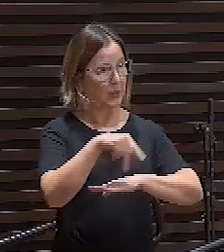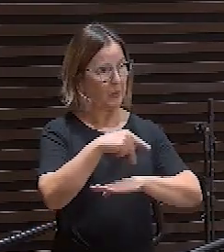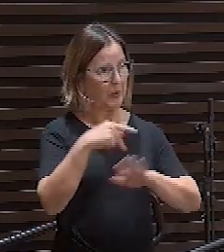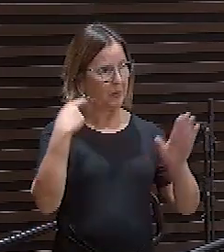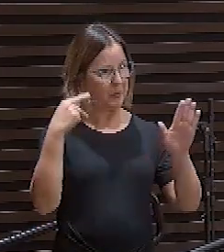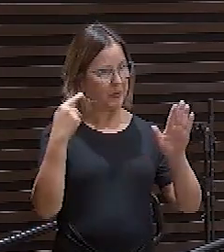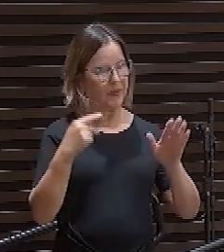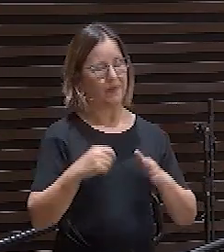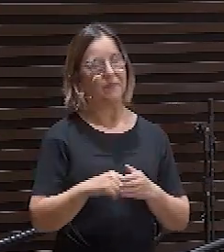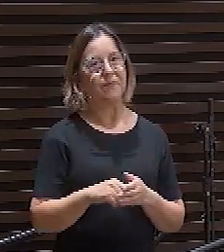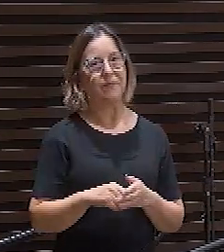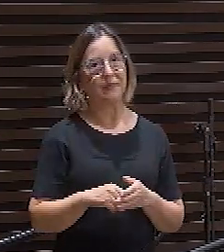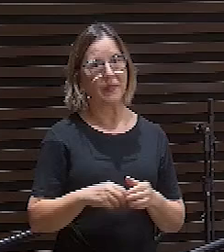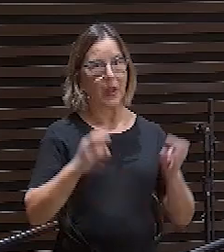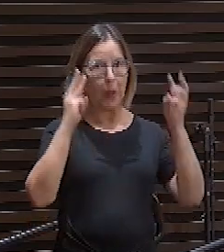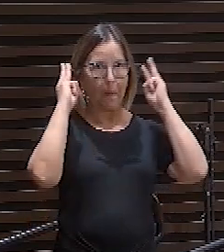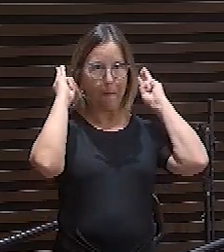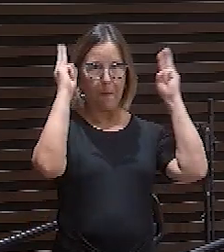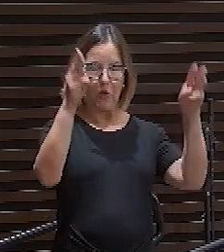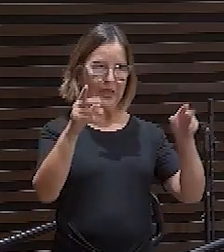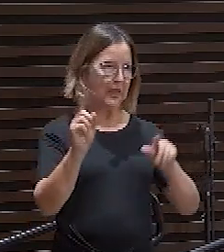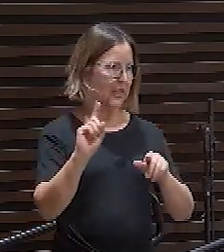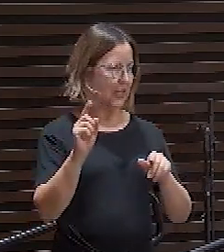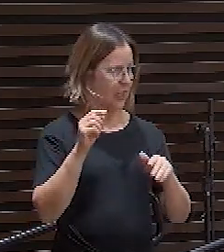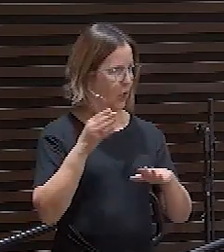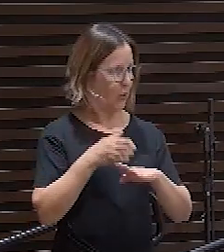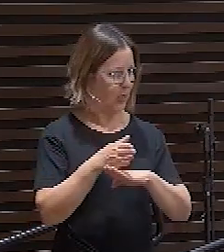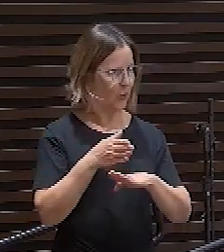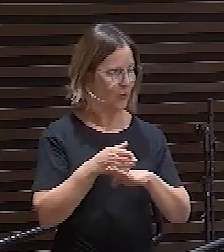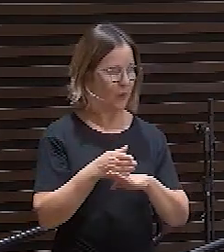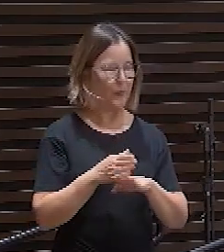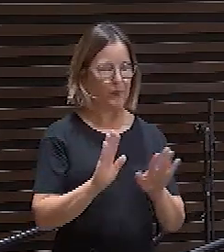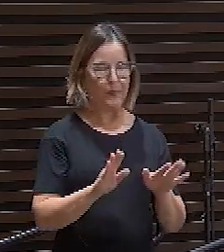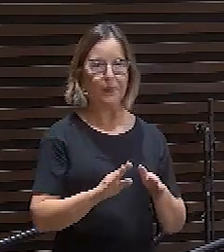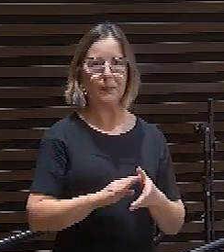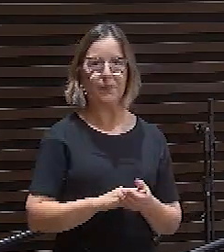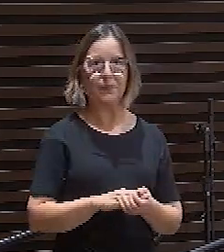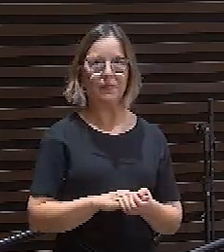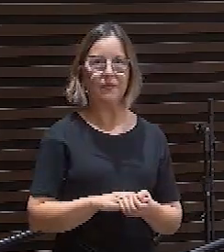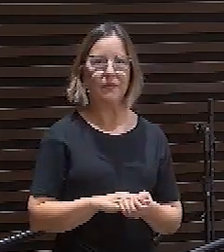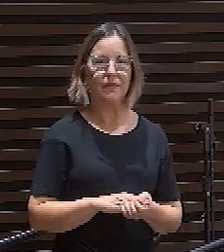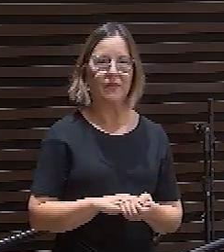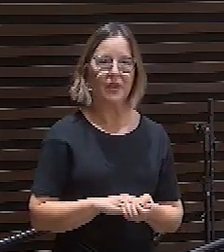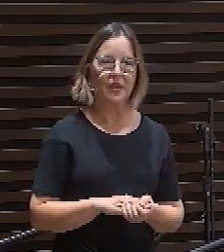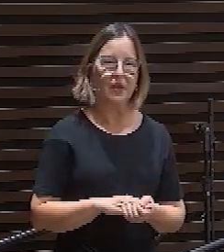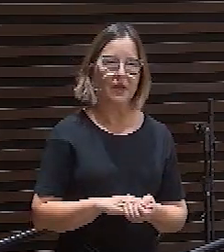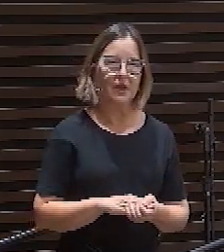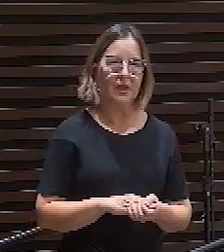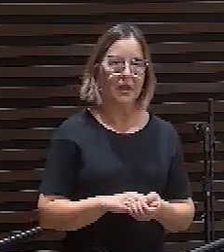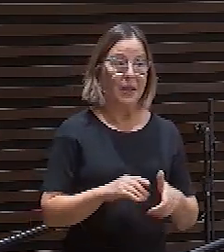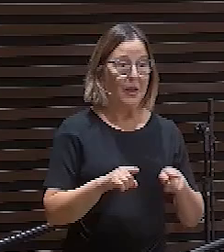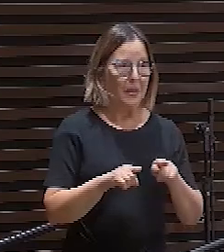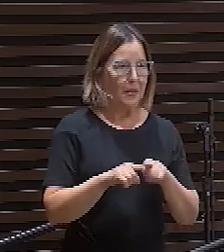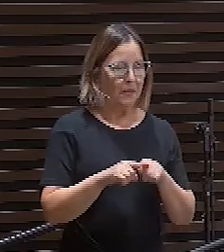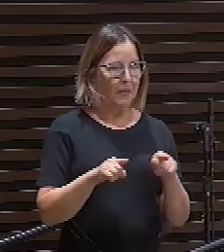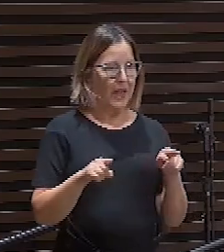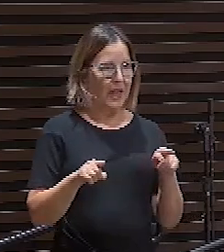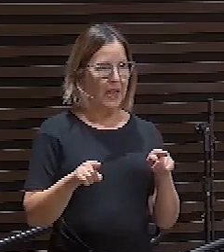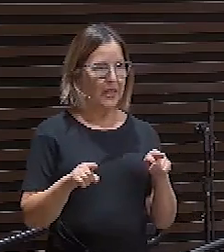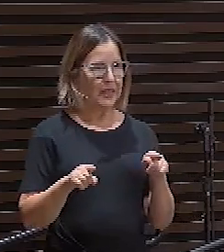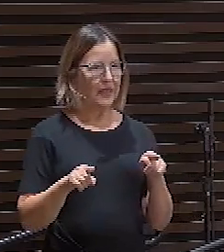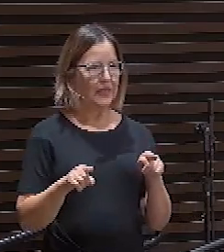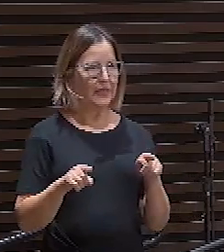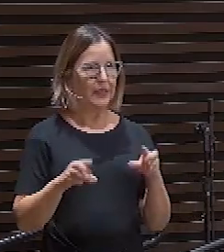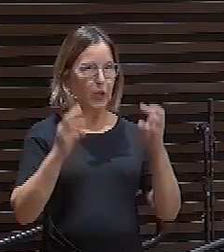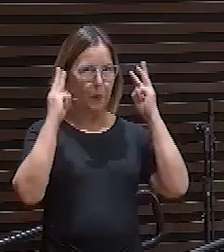iria entrar na terra prometida, não vou entrar nesse assunto aqui que é muito extenso, mas sabendo Moisés que ele não